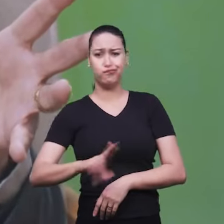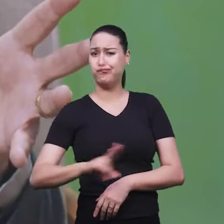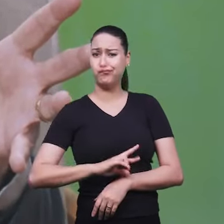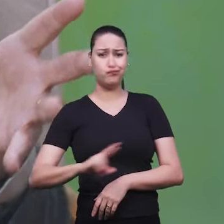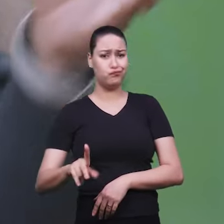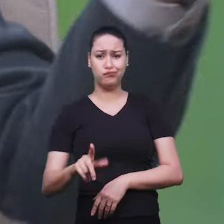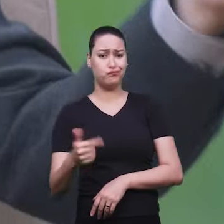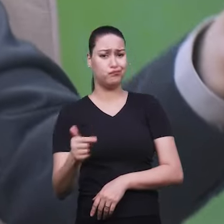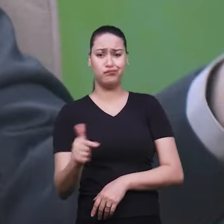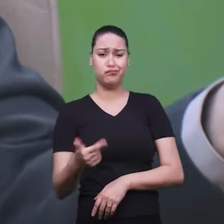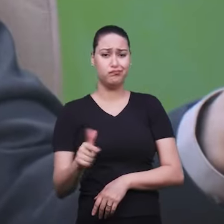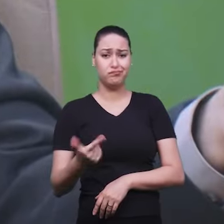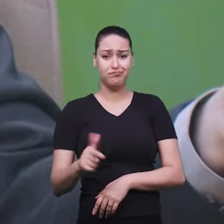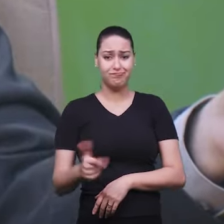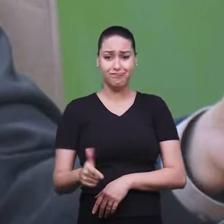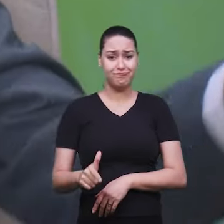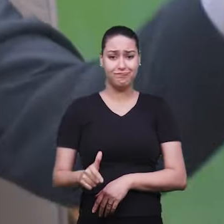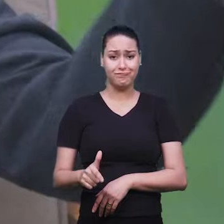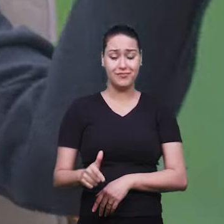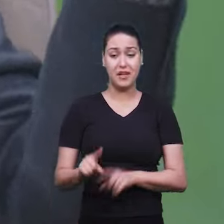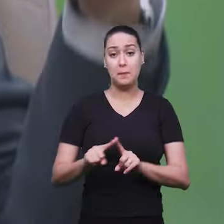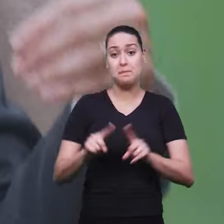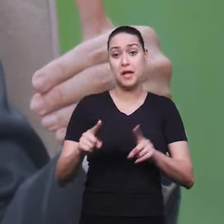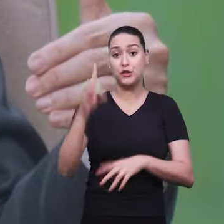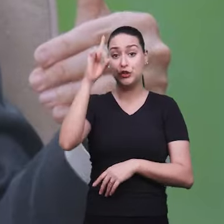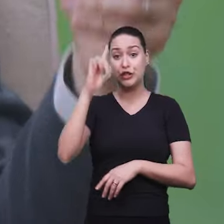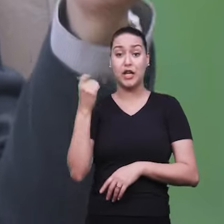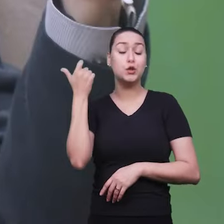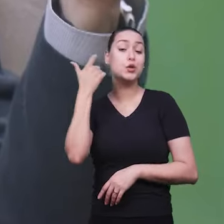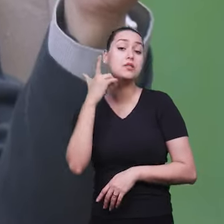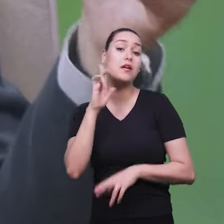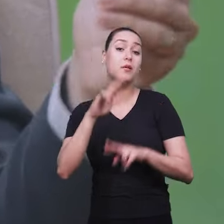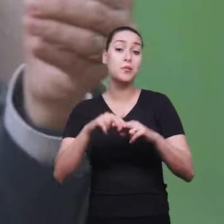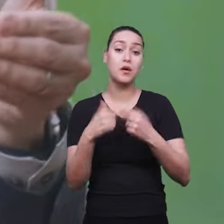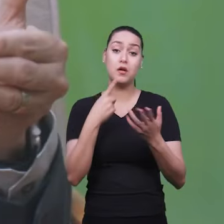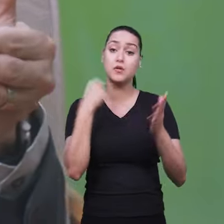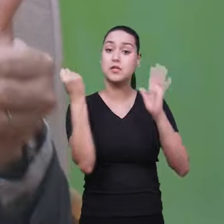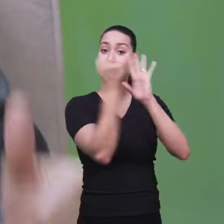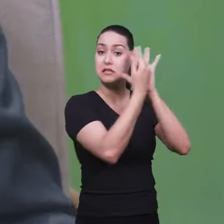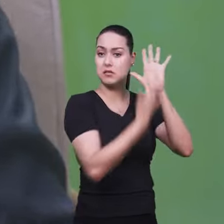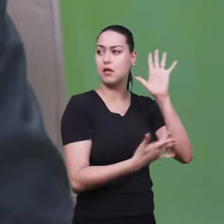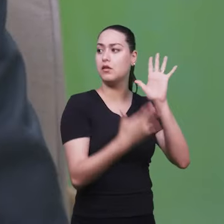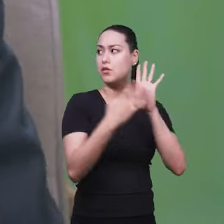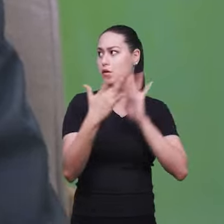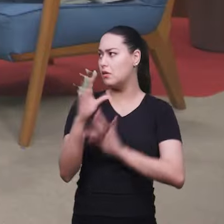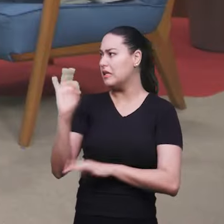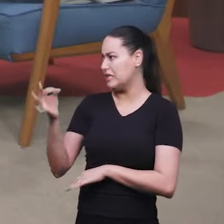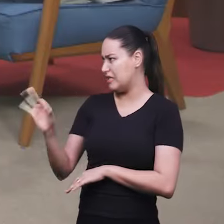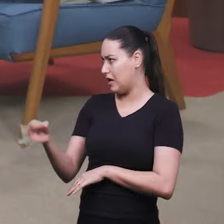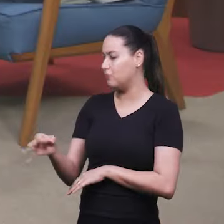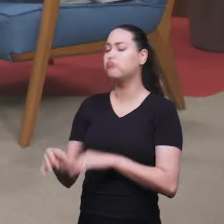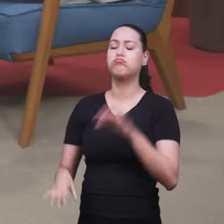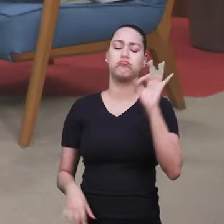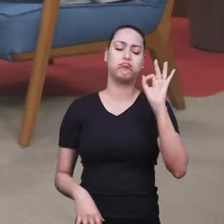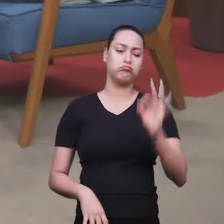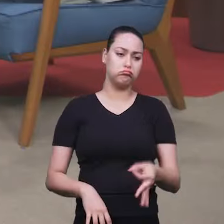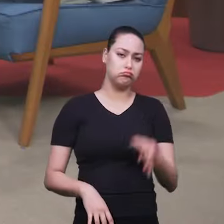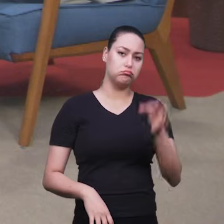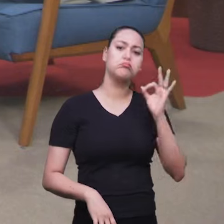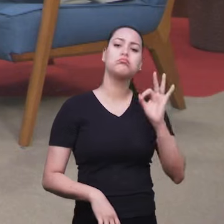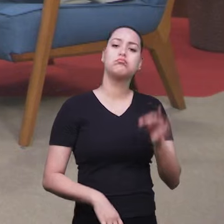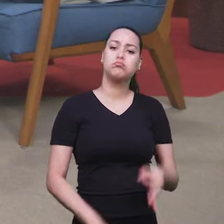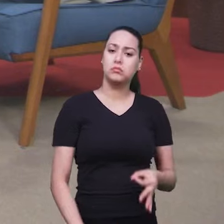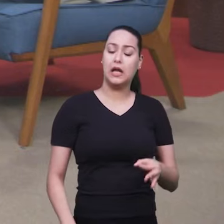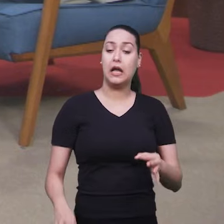mas que recebeu esse direito novamente pelo sangue de Jesus. Não é isso, Daniel? Isso mesmo, né?